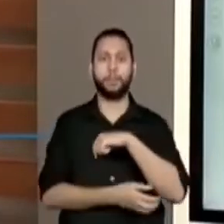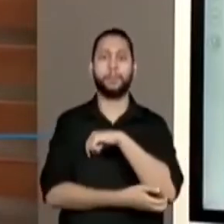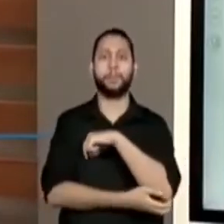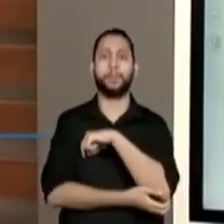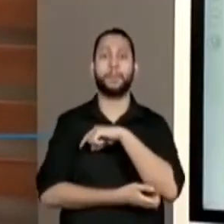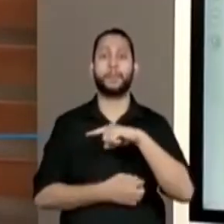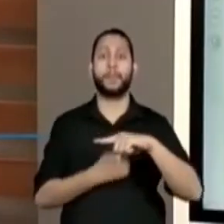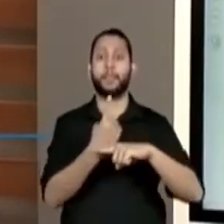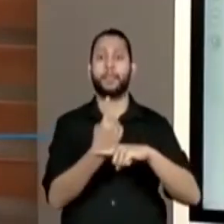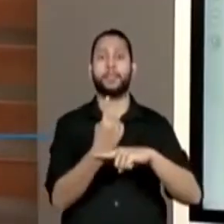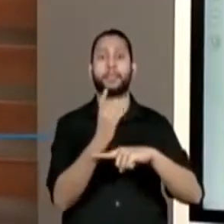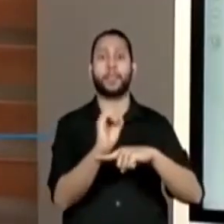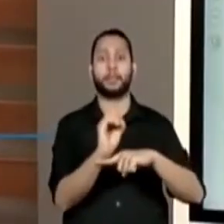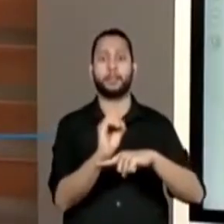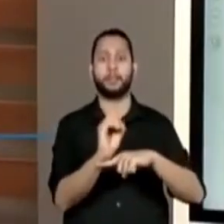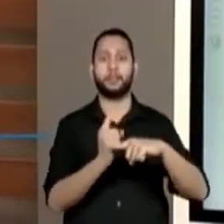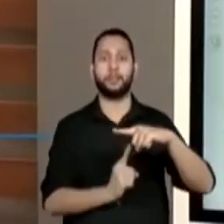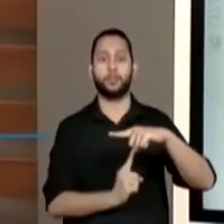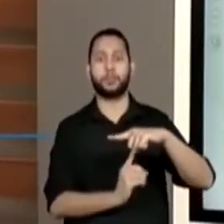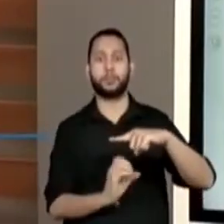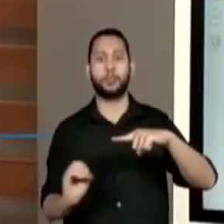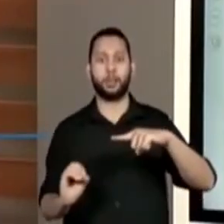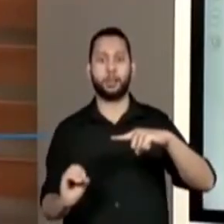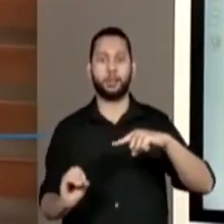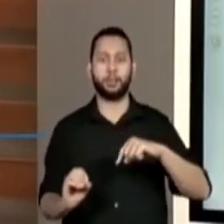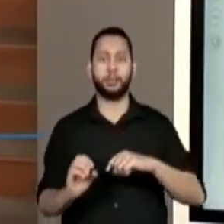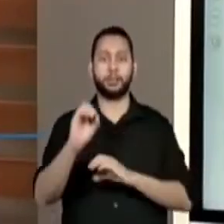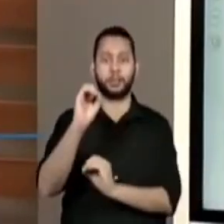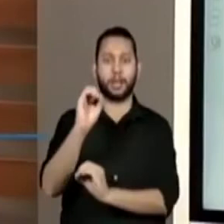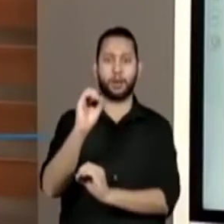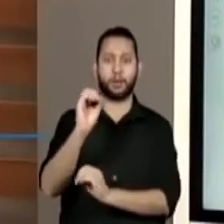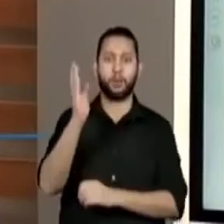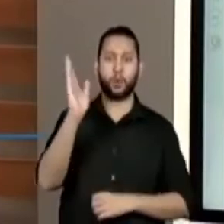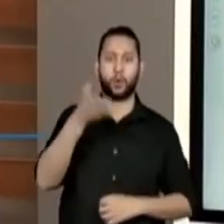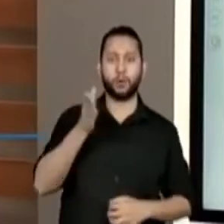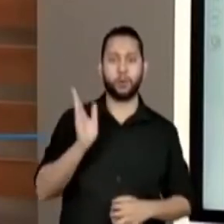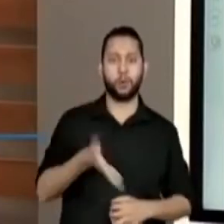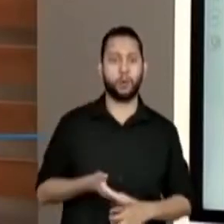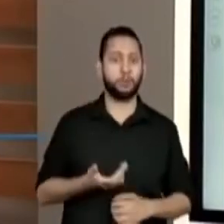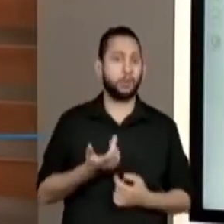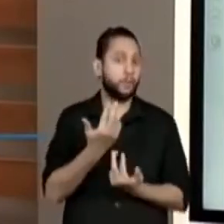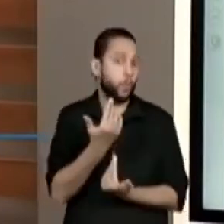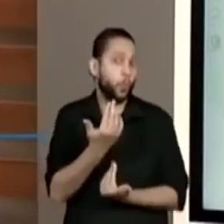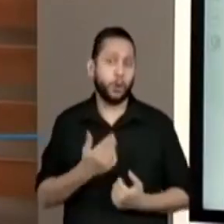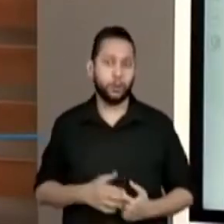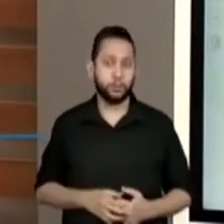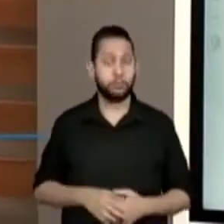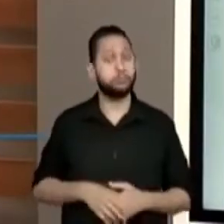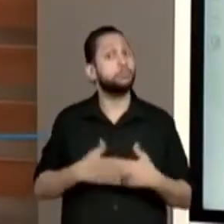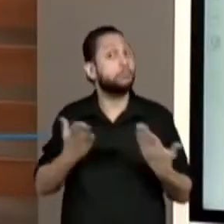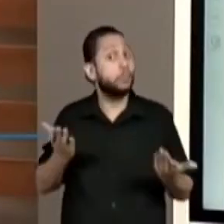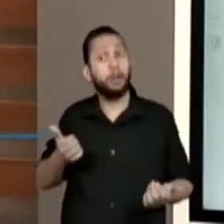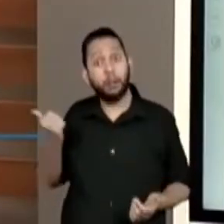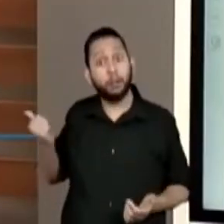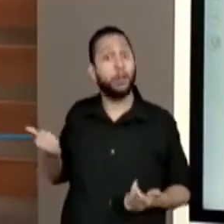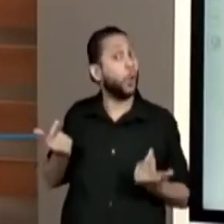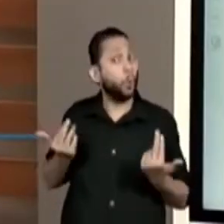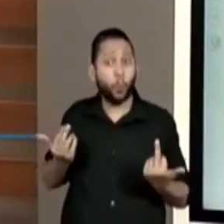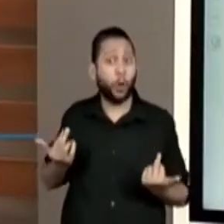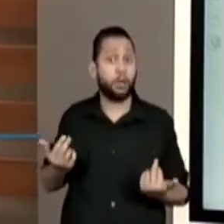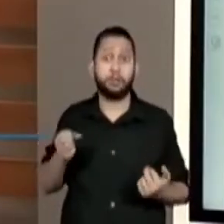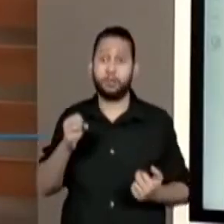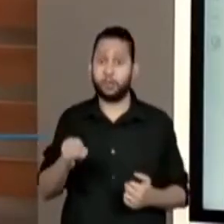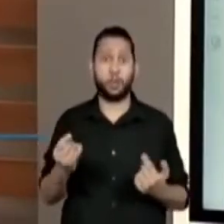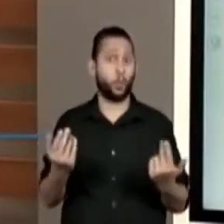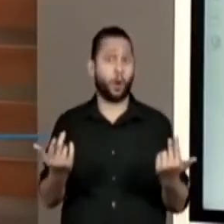sobre sem aí eu falei se você cortar 10 embaixo você corta 10 em cima e fica tudo igual é a mesma relação de